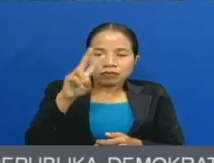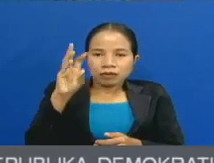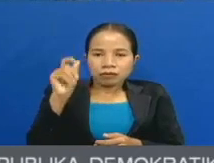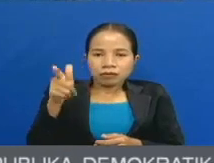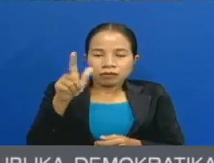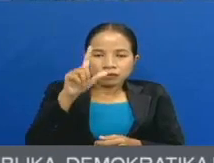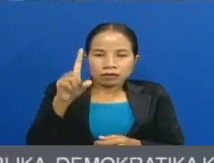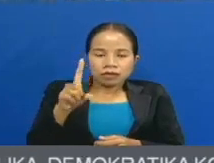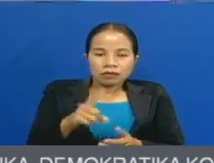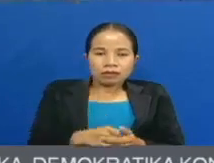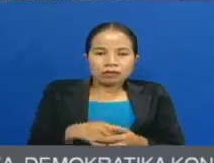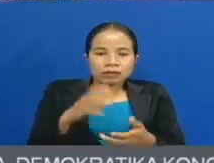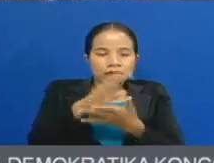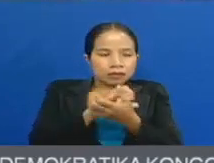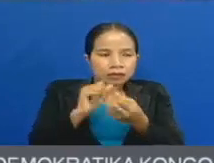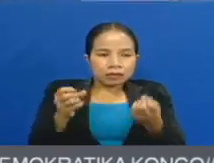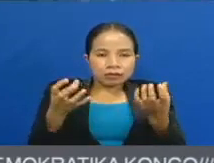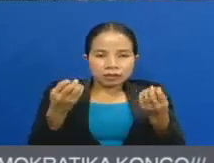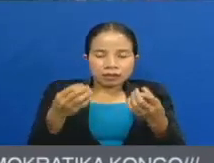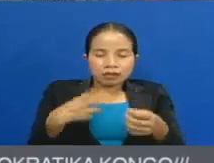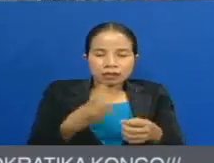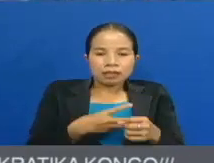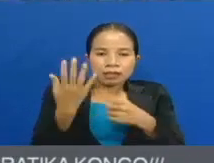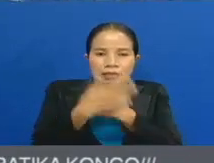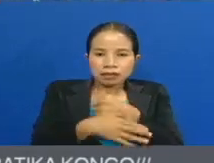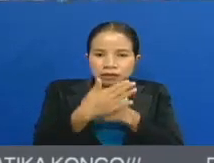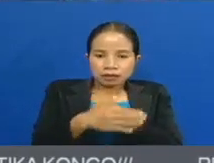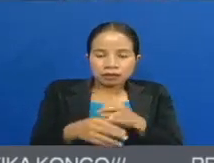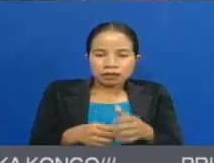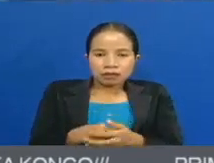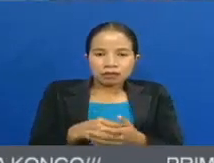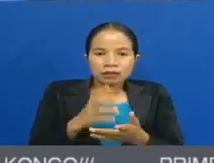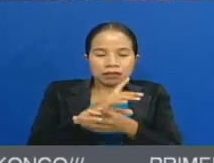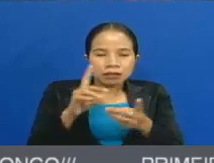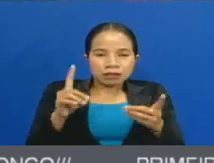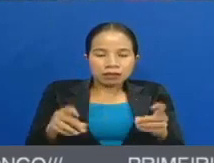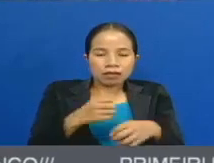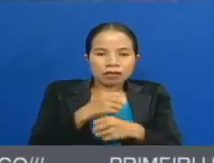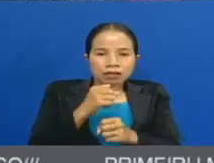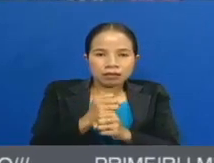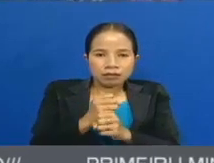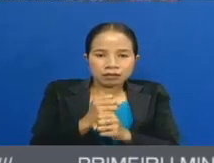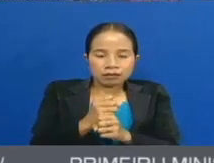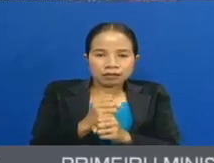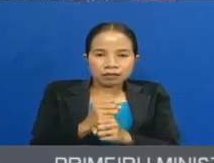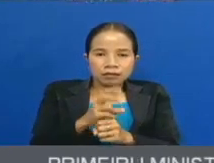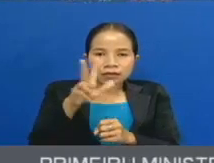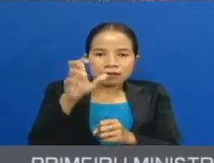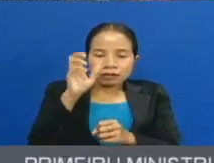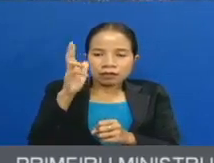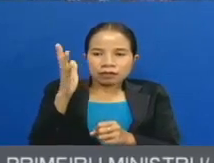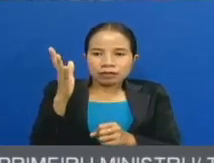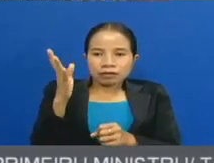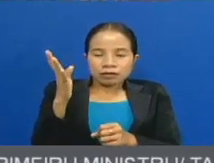né, provoca estrago para a fosse reiterar, destruição, né, quase atinge 370 e